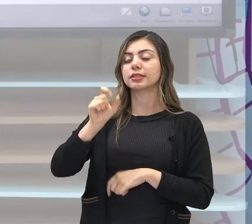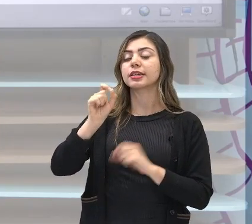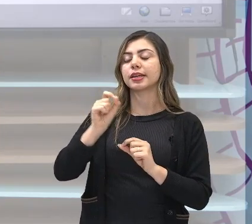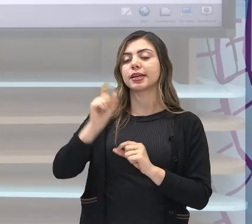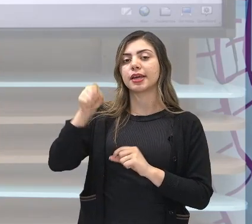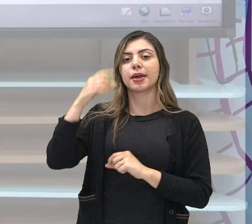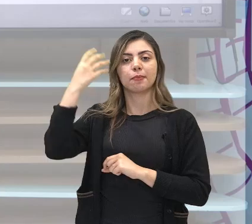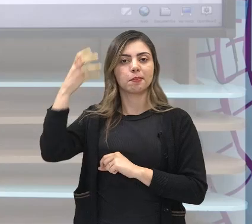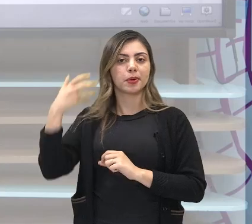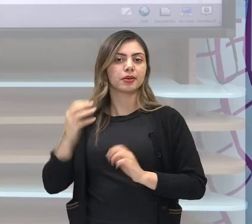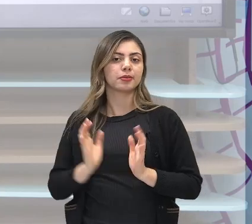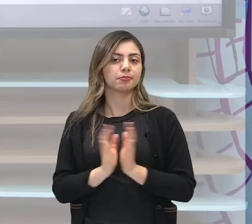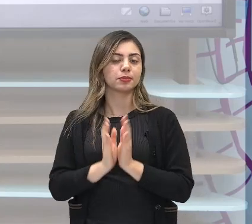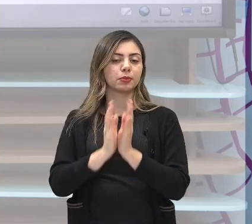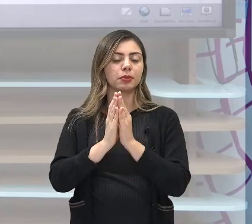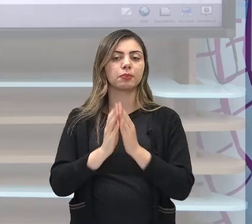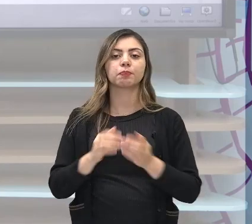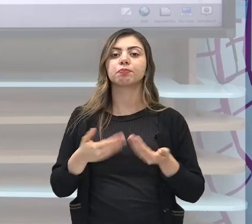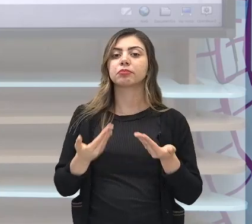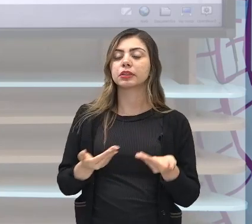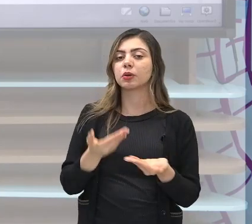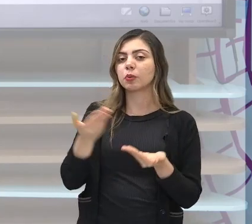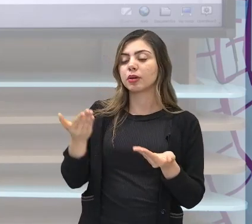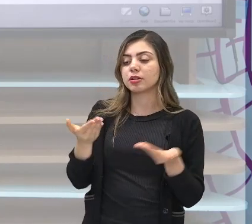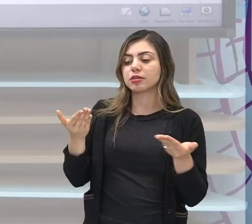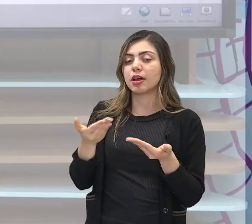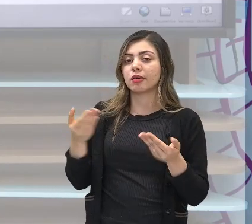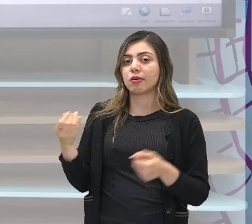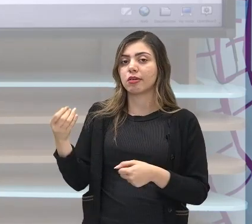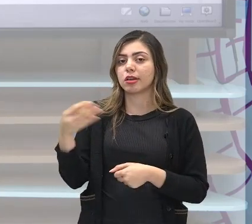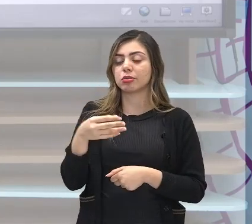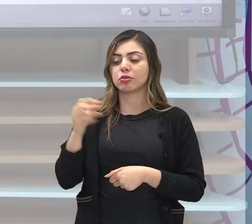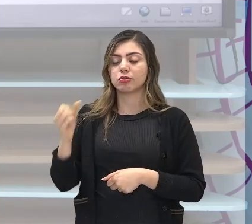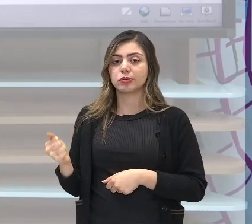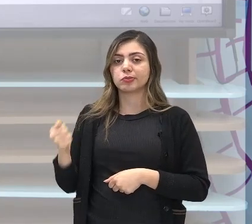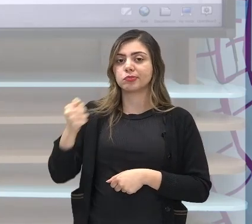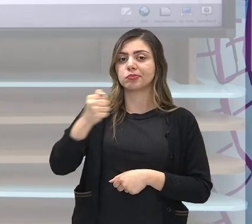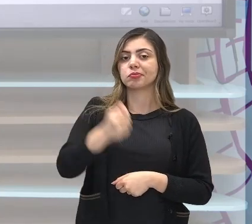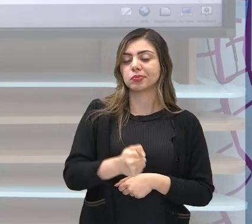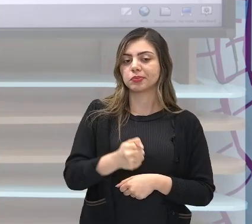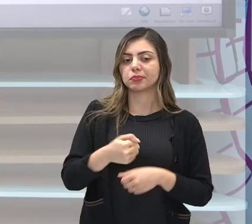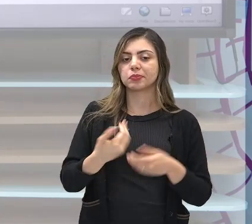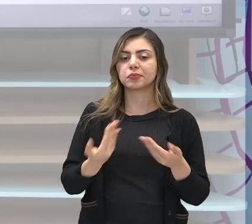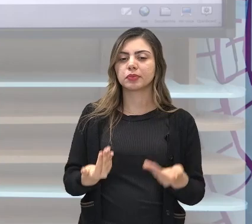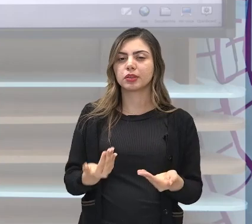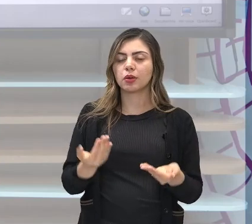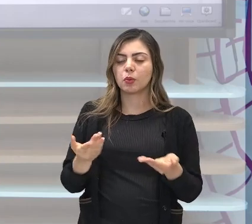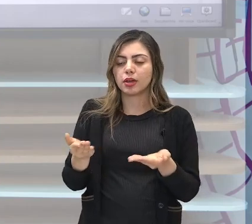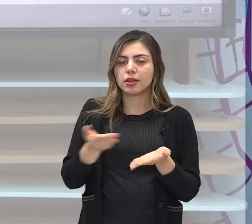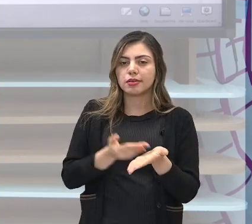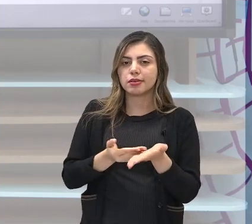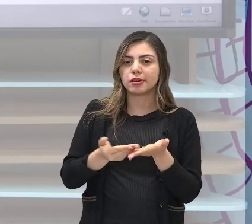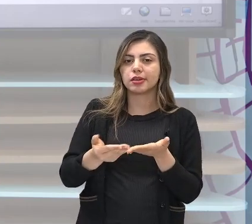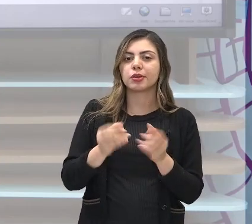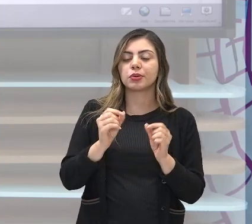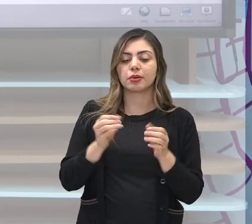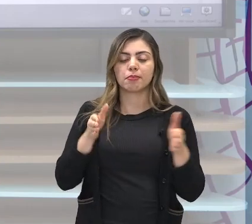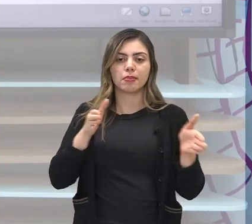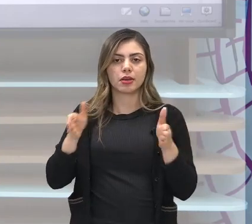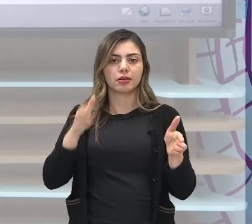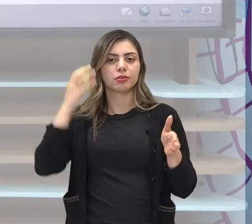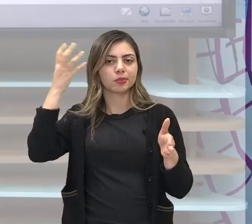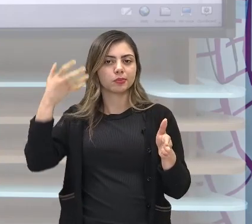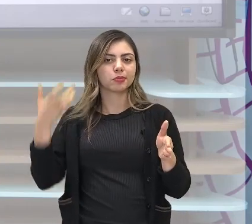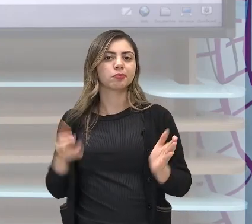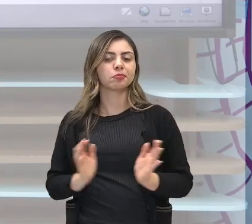de Pombal inaugura para a nossa região amazônica aquilo que chamamos de período pombalino.